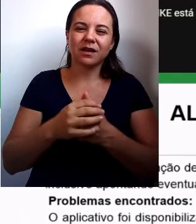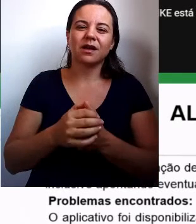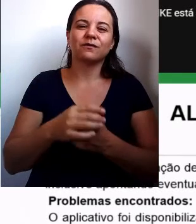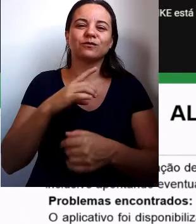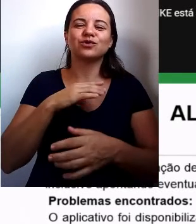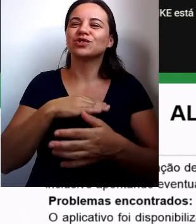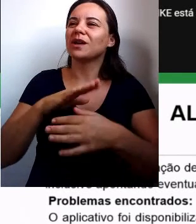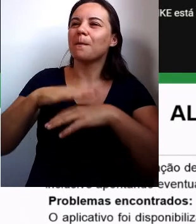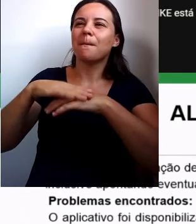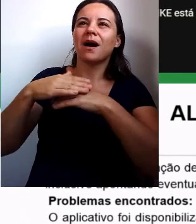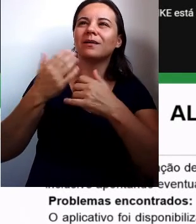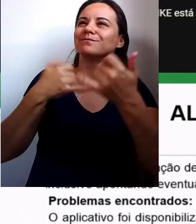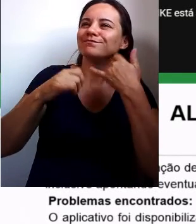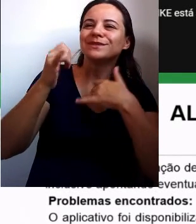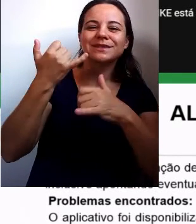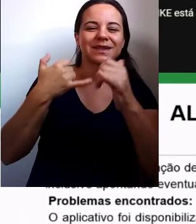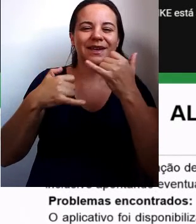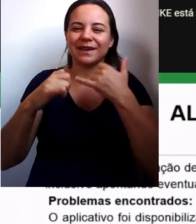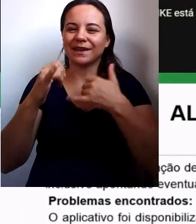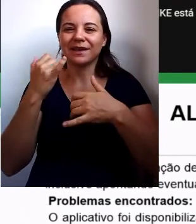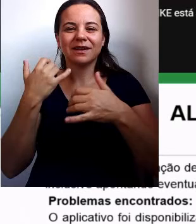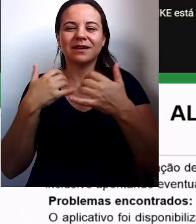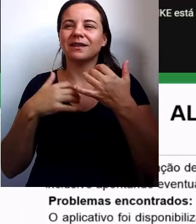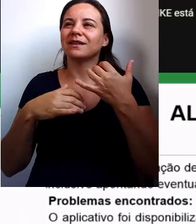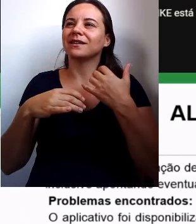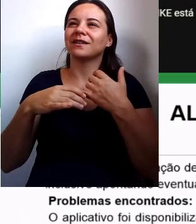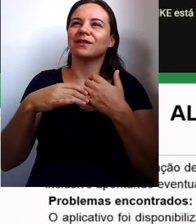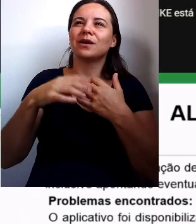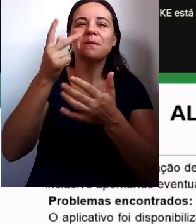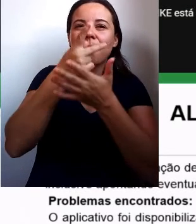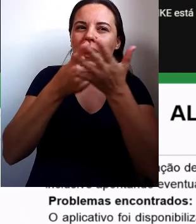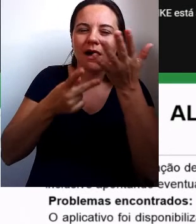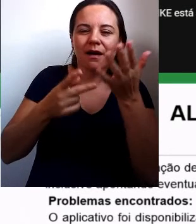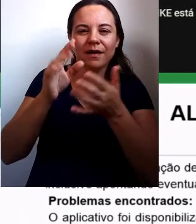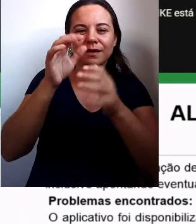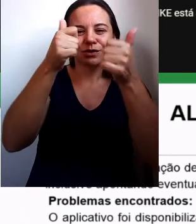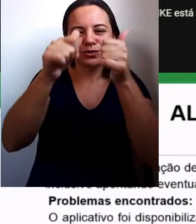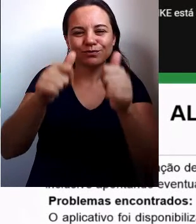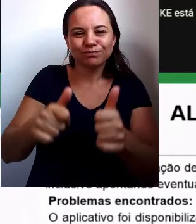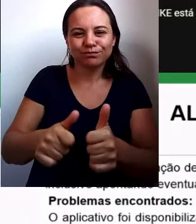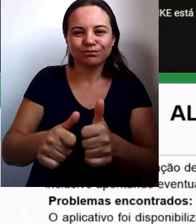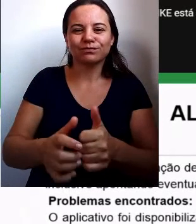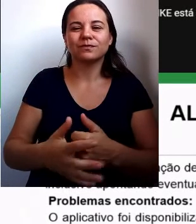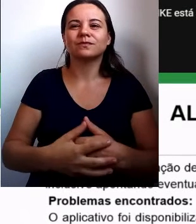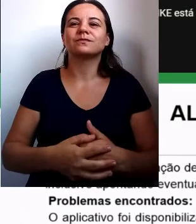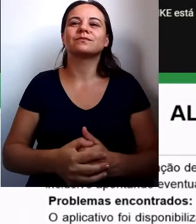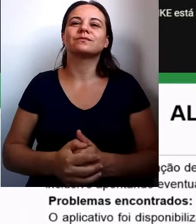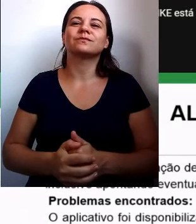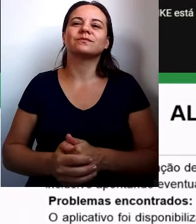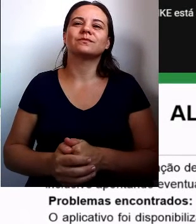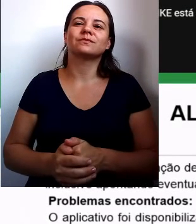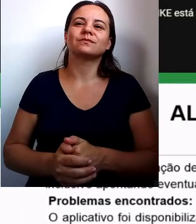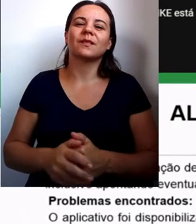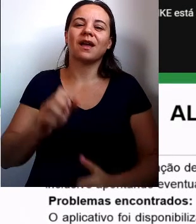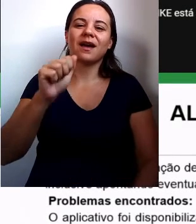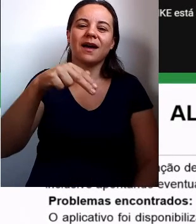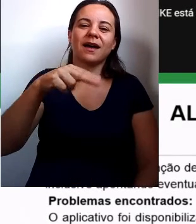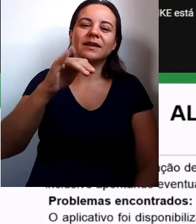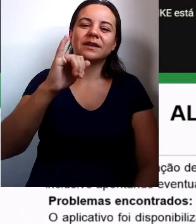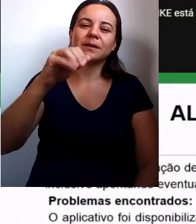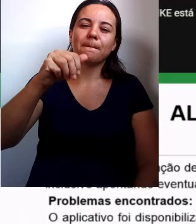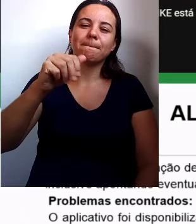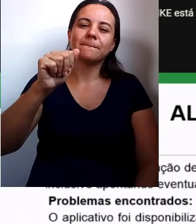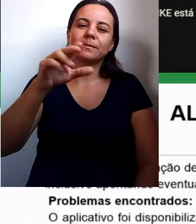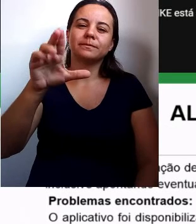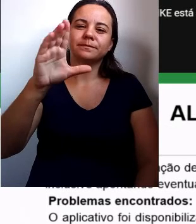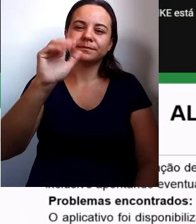diminuir. A gente tinha um contador de tempo, a gente teve que tirar esses cronômetros, porque também eles ficavam demasiado